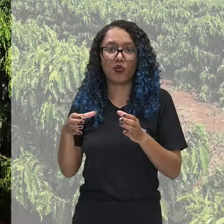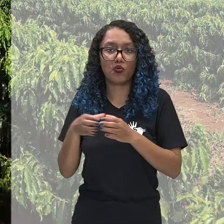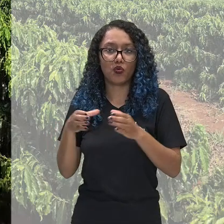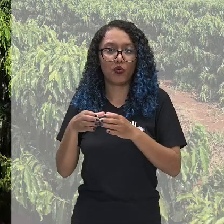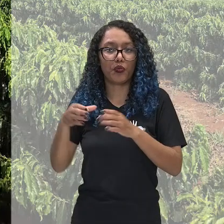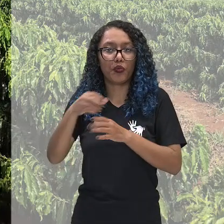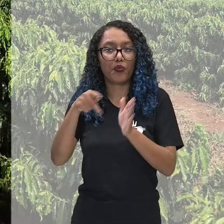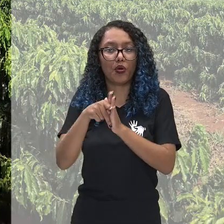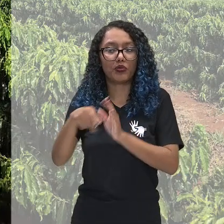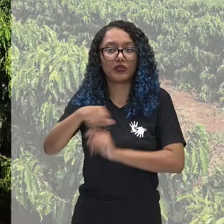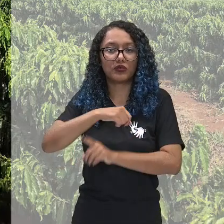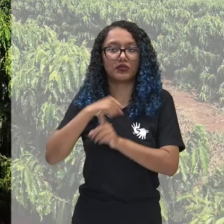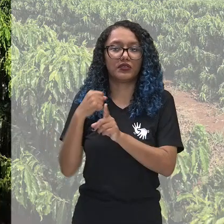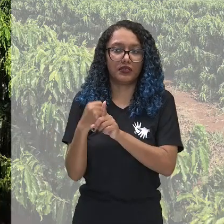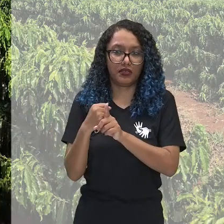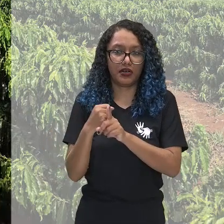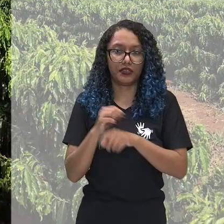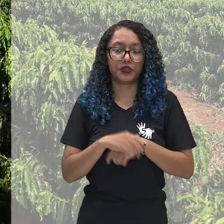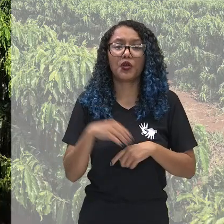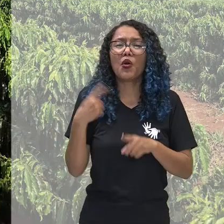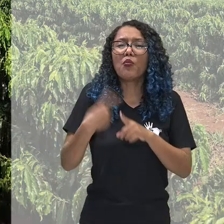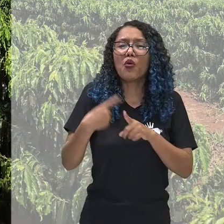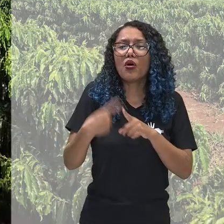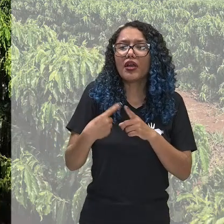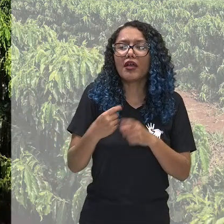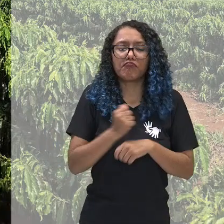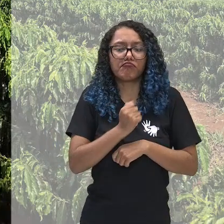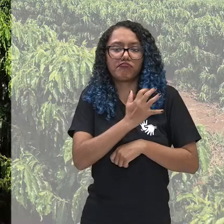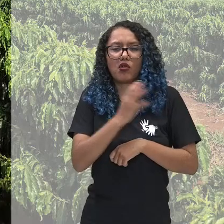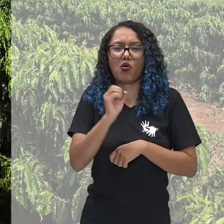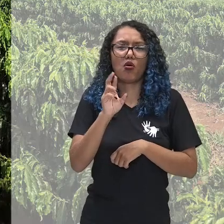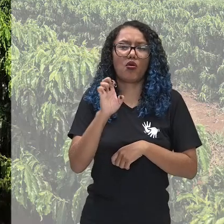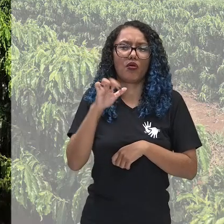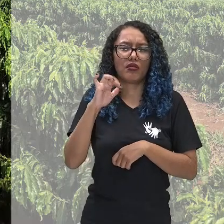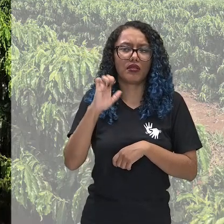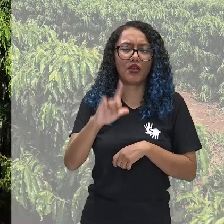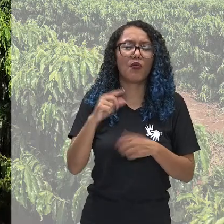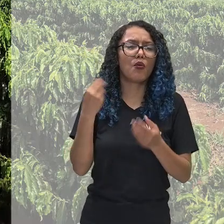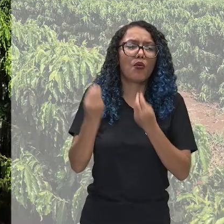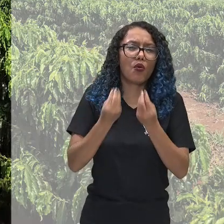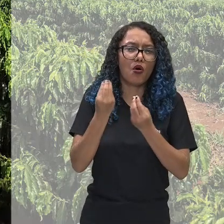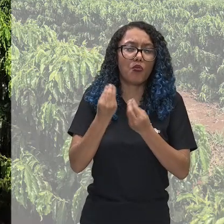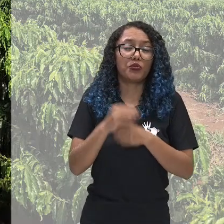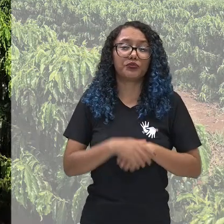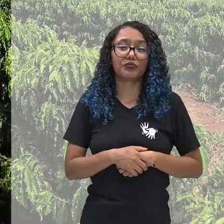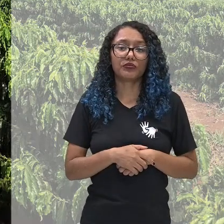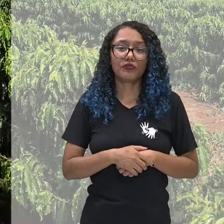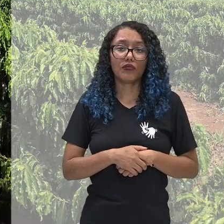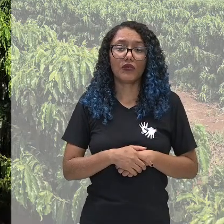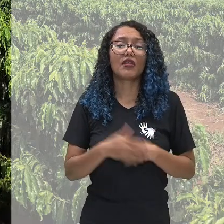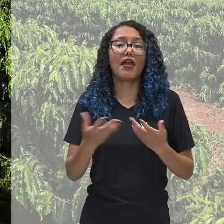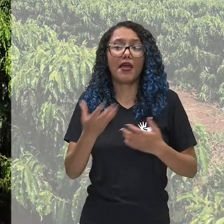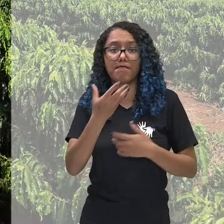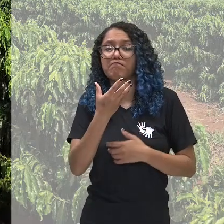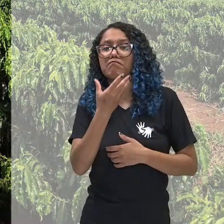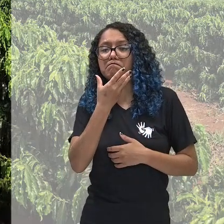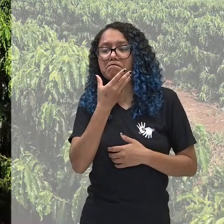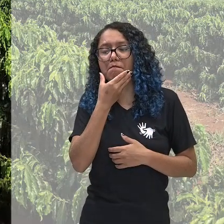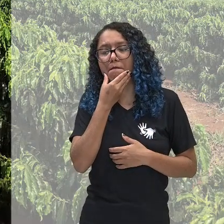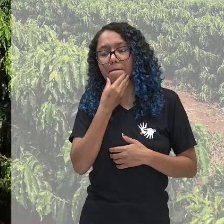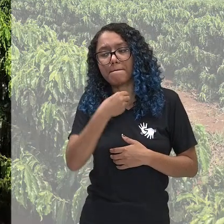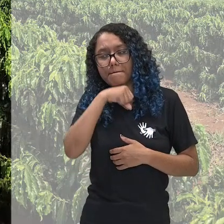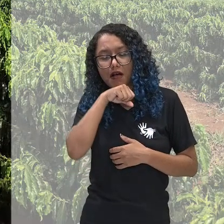coronel, geralmente, ali passava de pai para filho. Se você era coronel, você supostamente ali nas